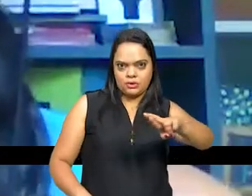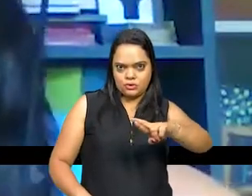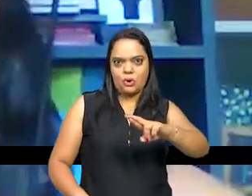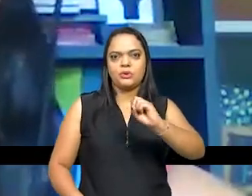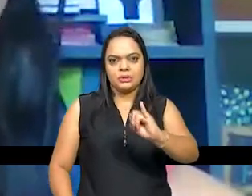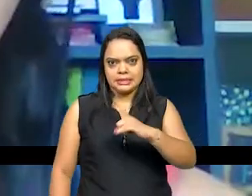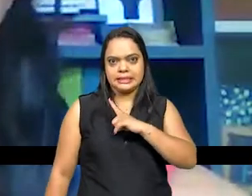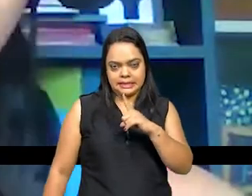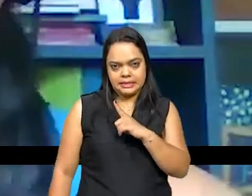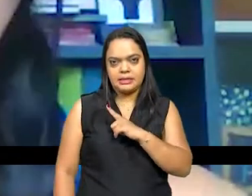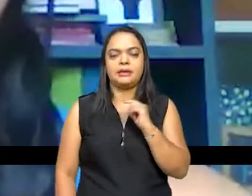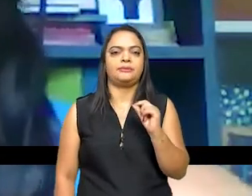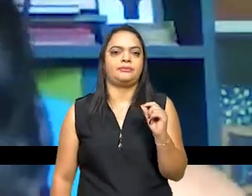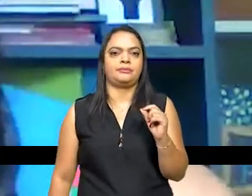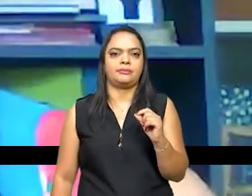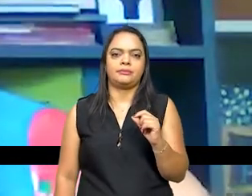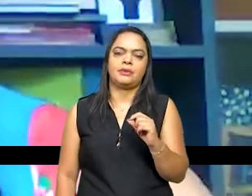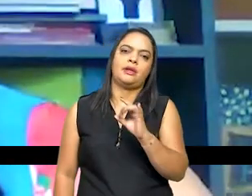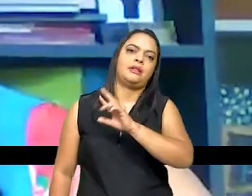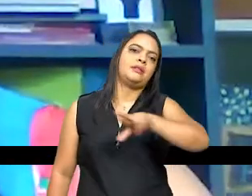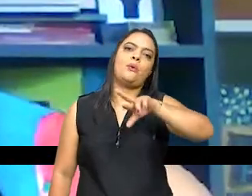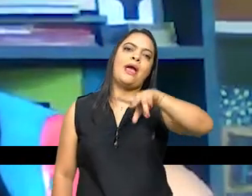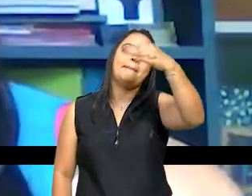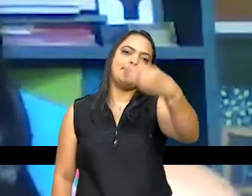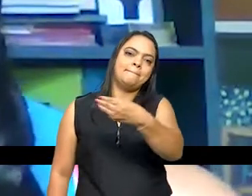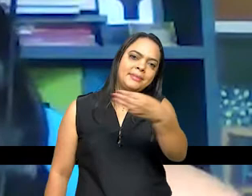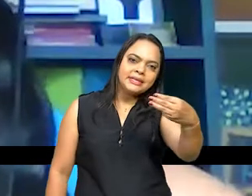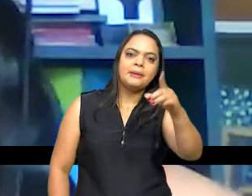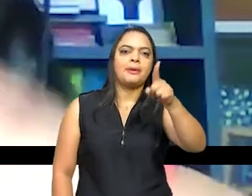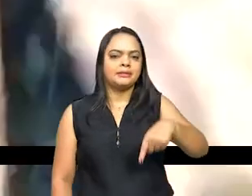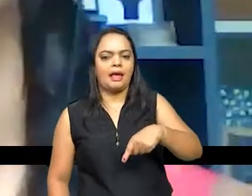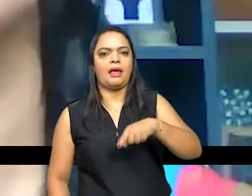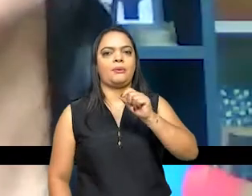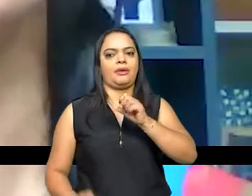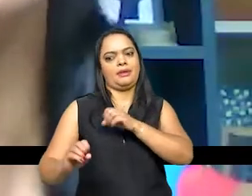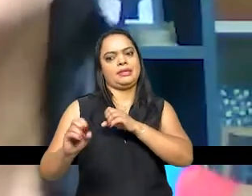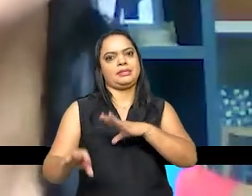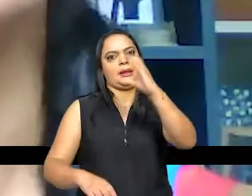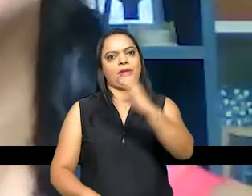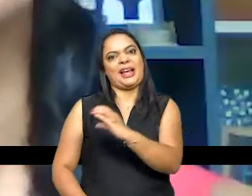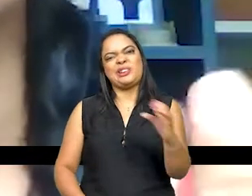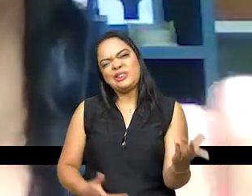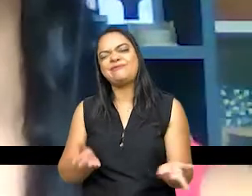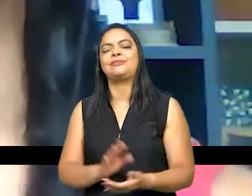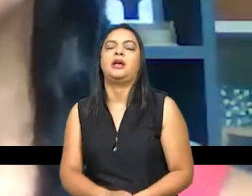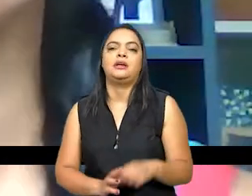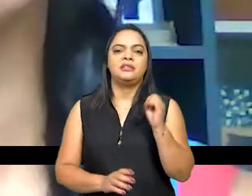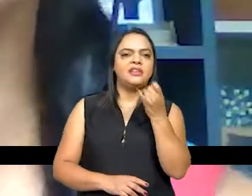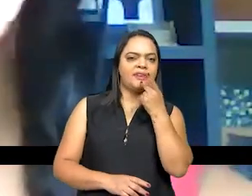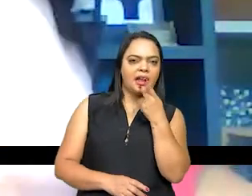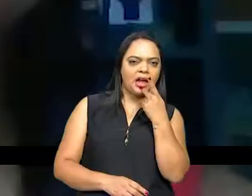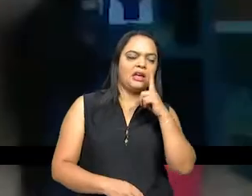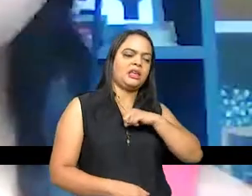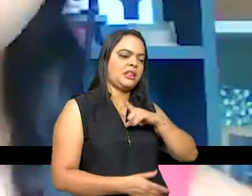né, não é missa, mas é catequese. Então, dizer para os professores que existe um conjunto de documentos que ele